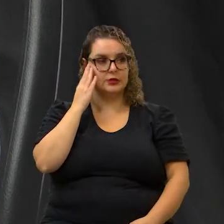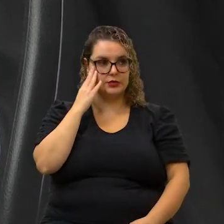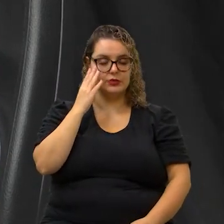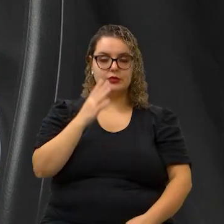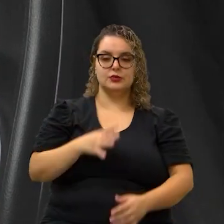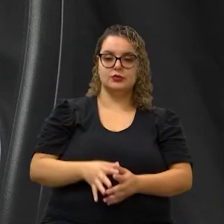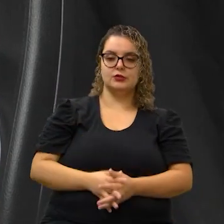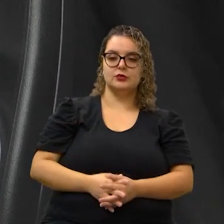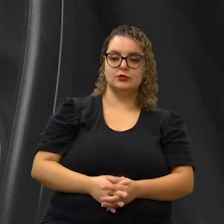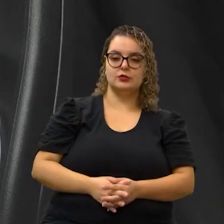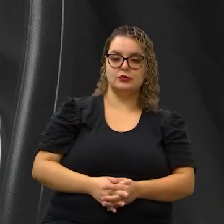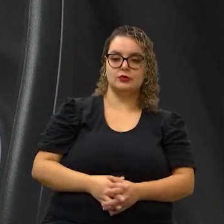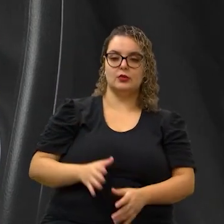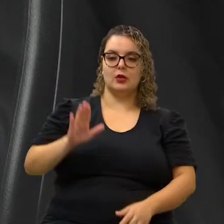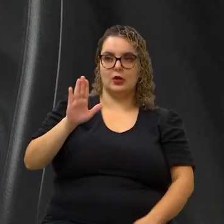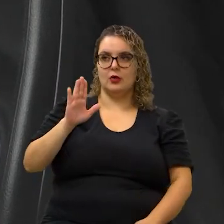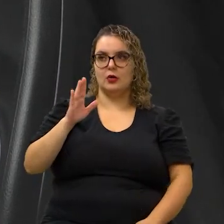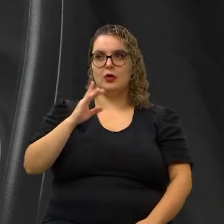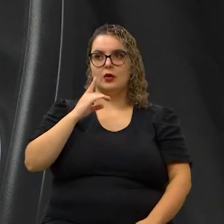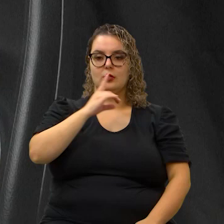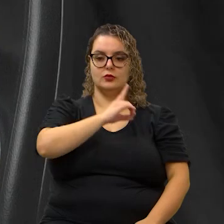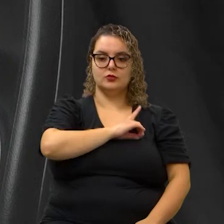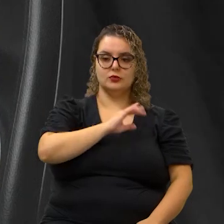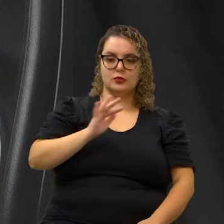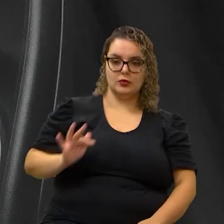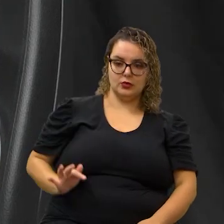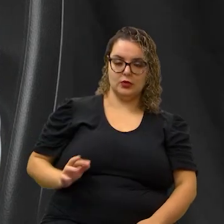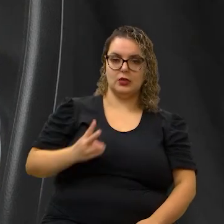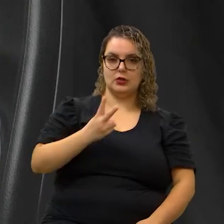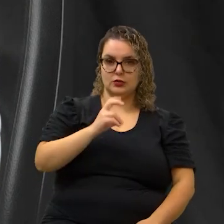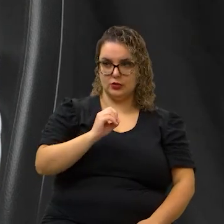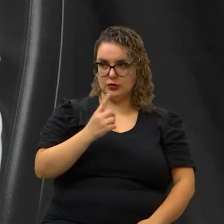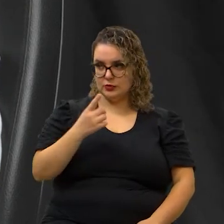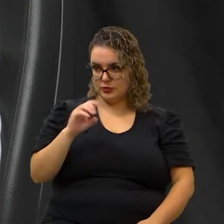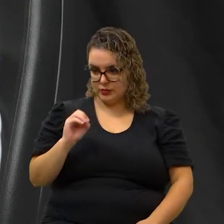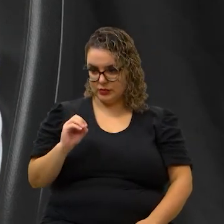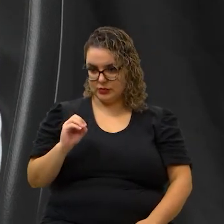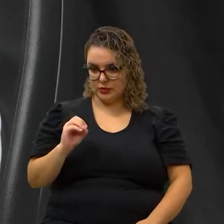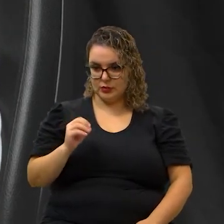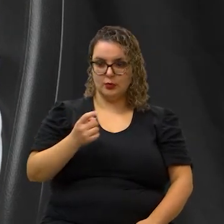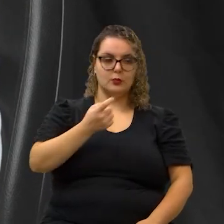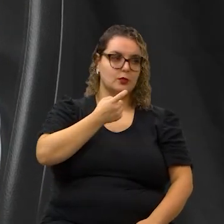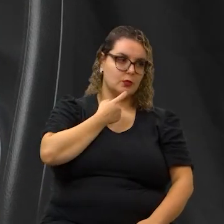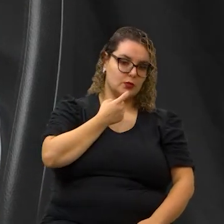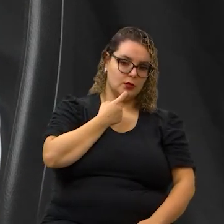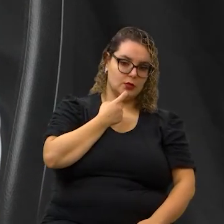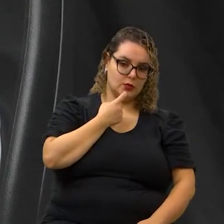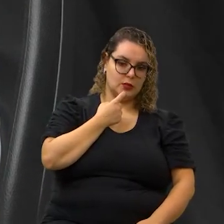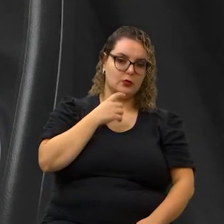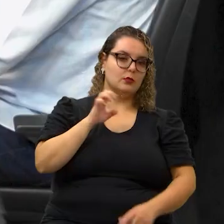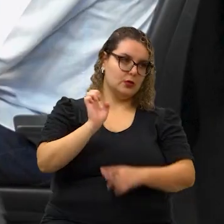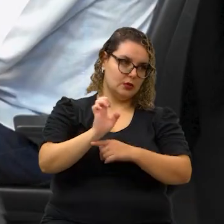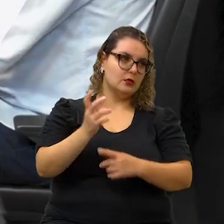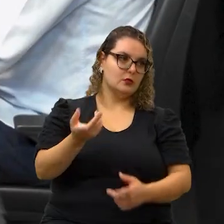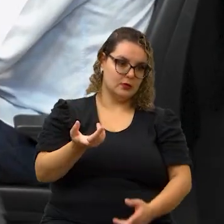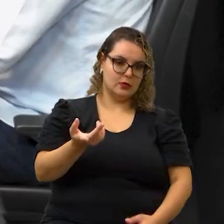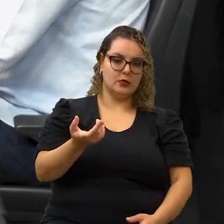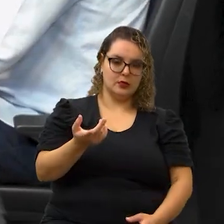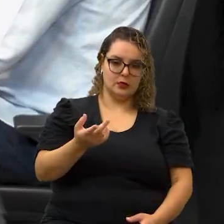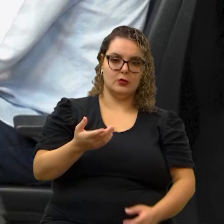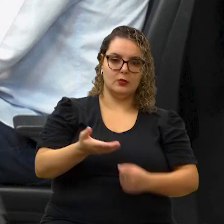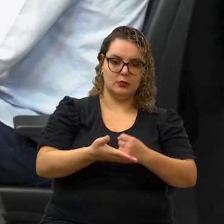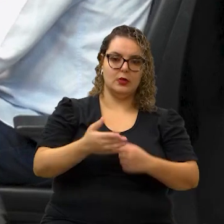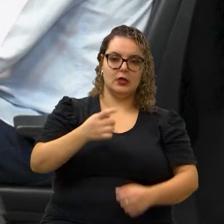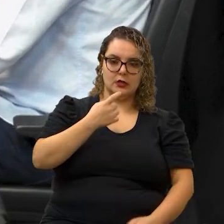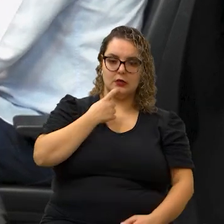Tá. Fui candidato a deputado federal em 2010. Por Campinas. Quer dizer, pelo Estado,